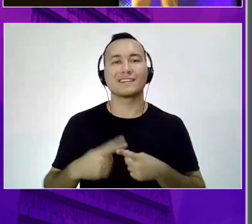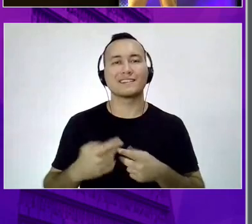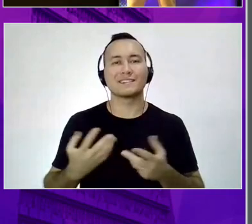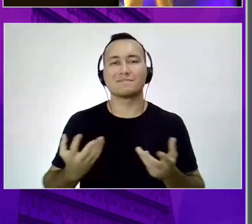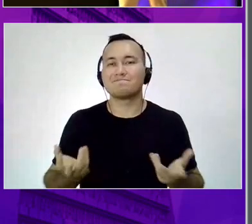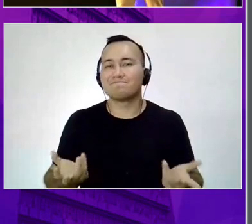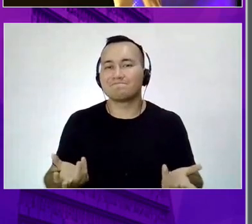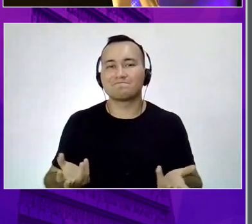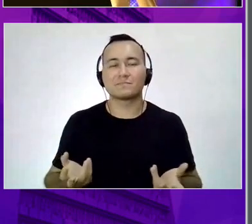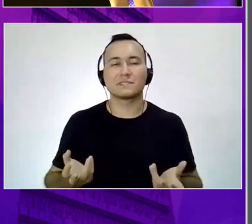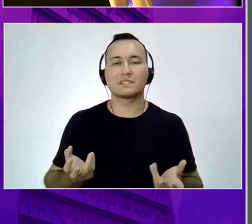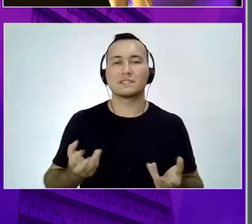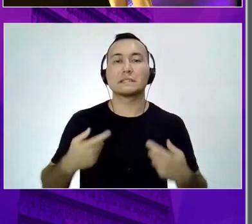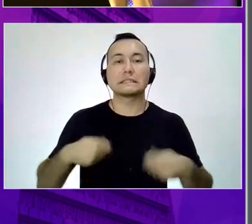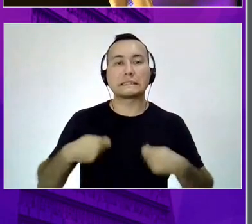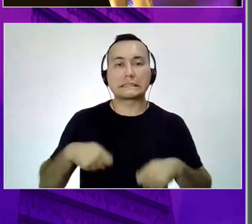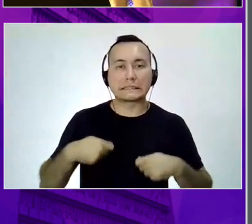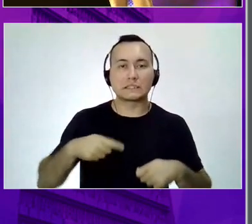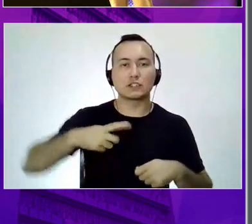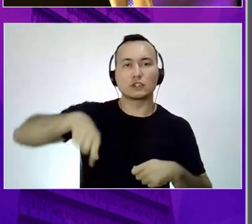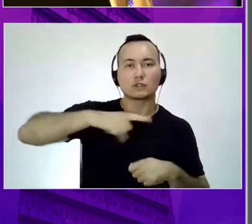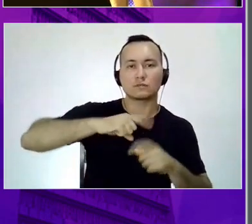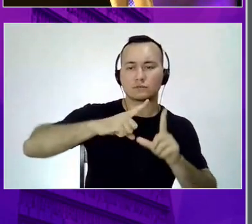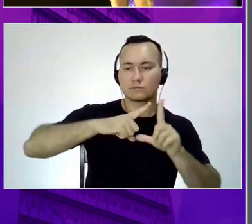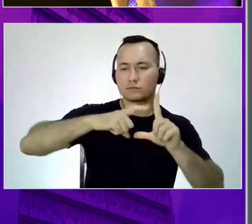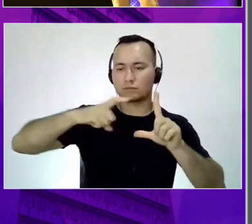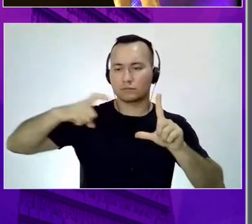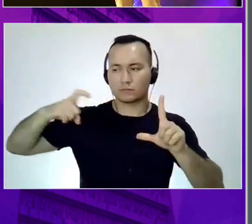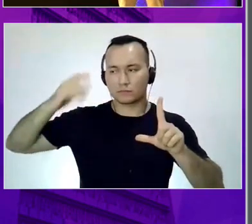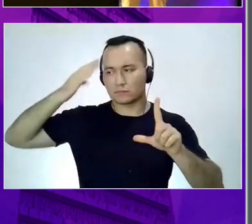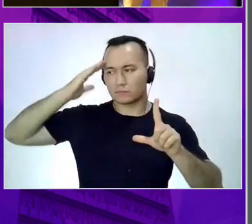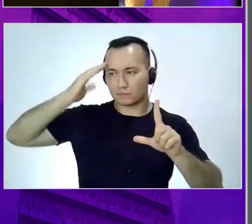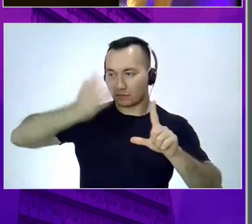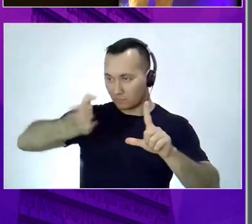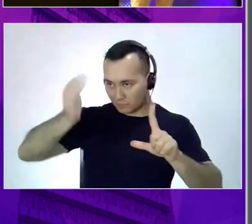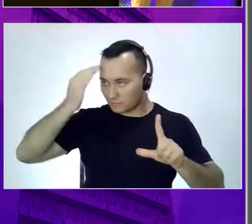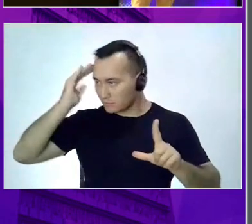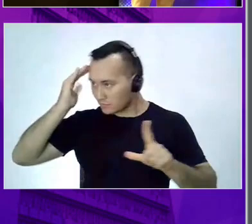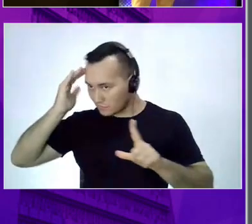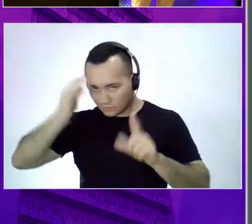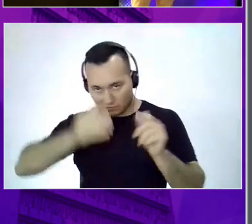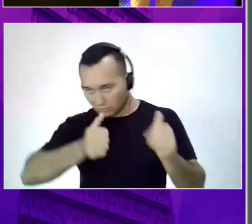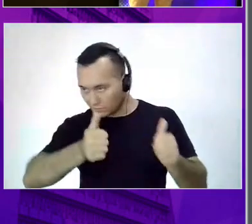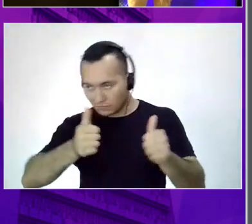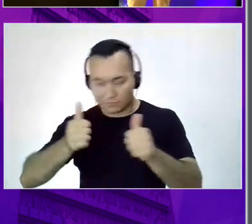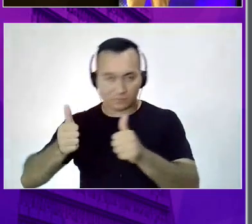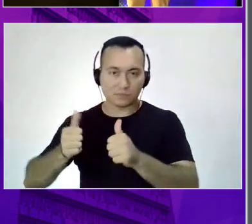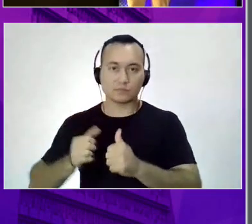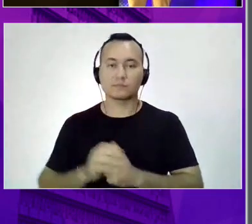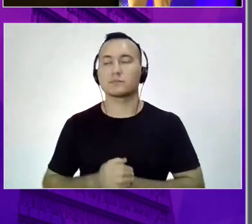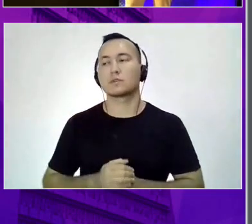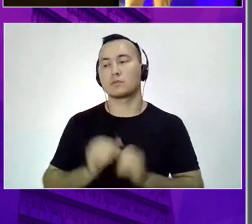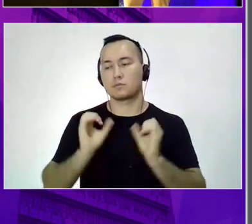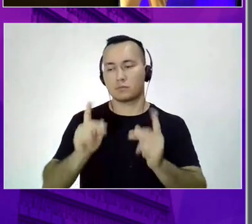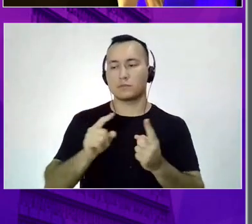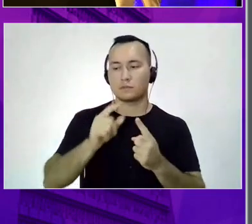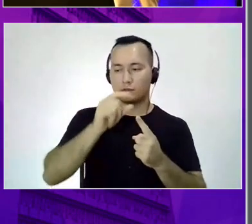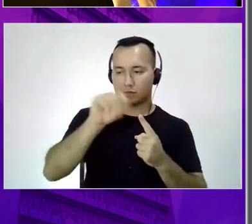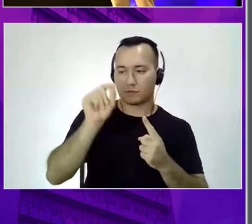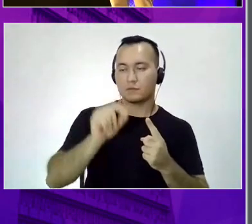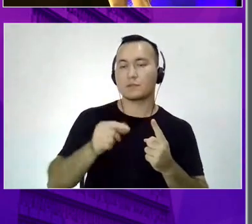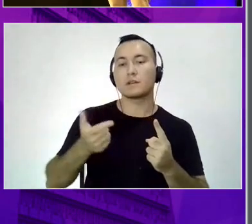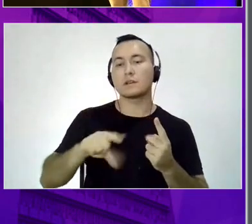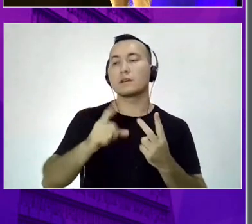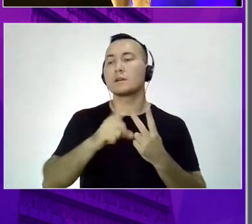gente tinha, fazer os times entenderem as métricas que tinha, mas mostrar para eles naquele momento que a gente ia ter uma